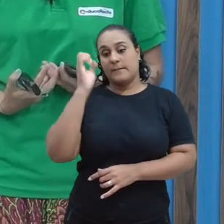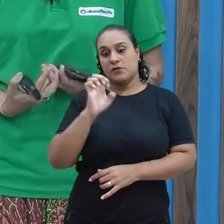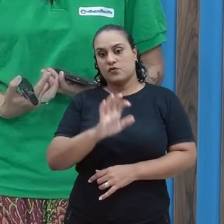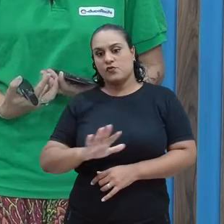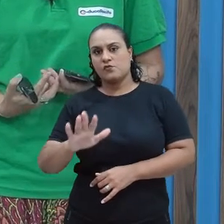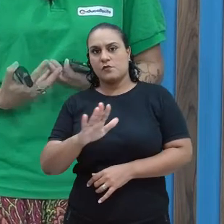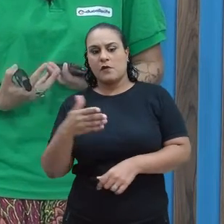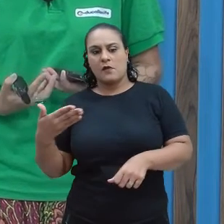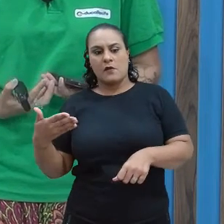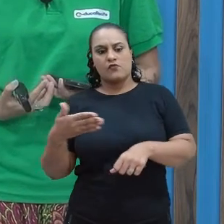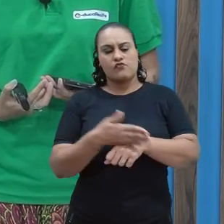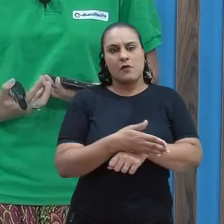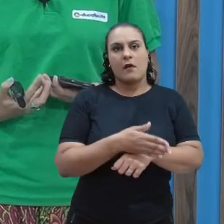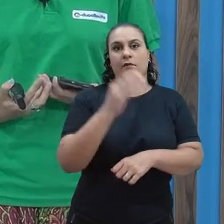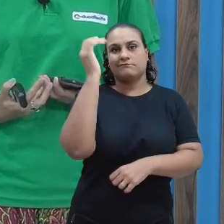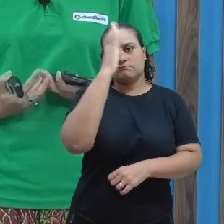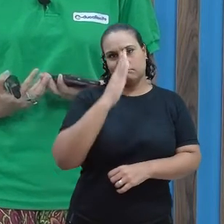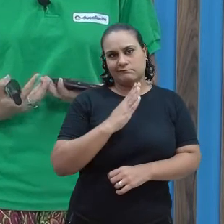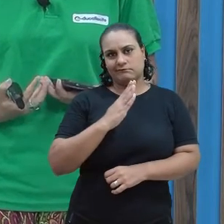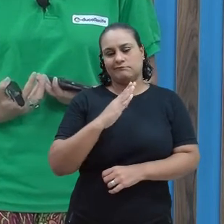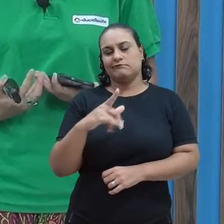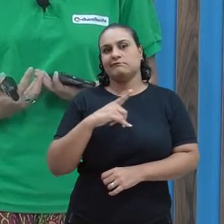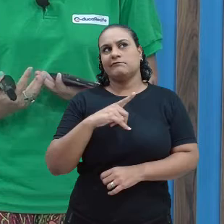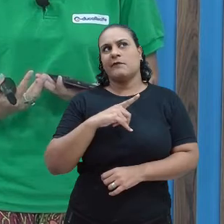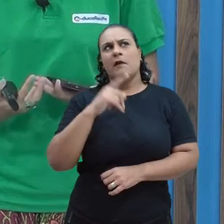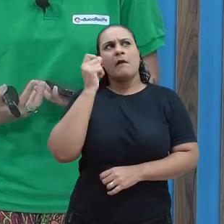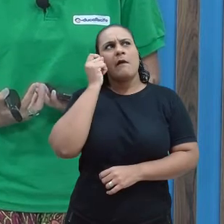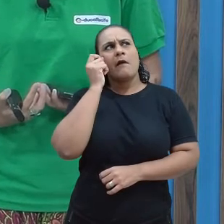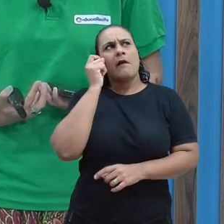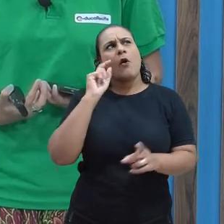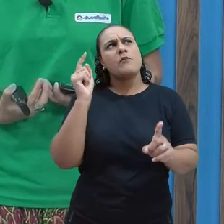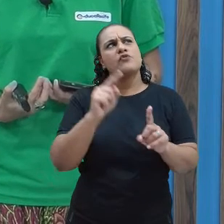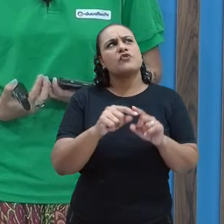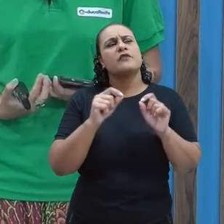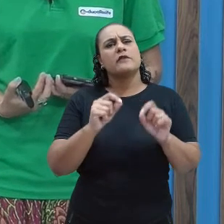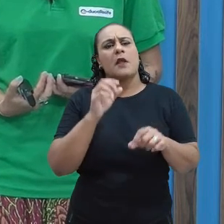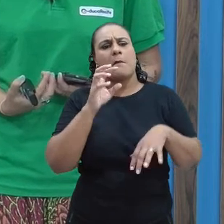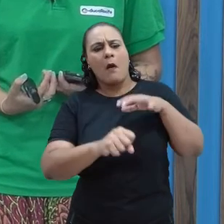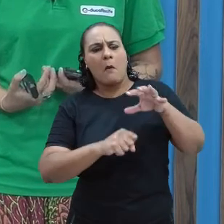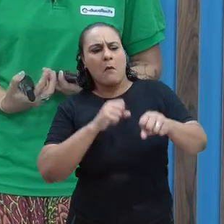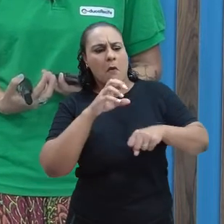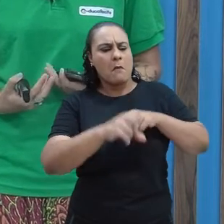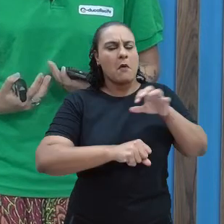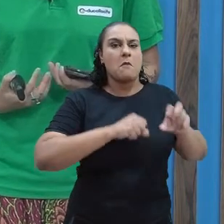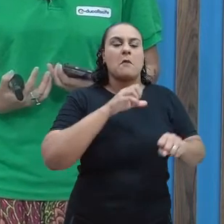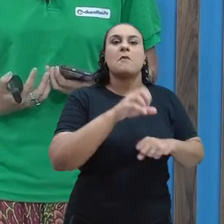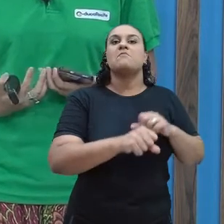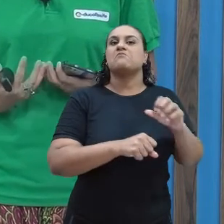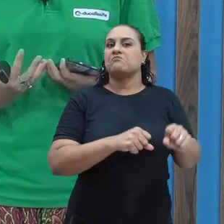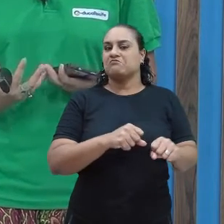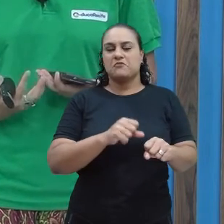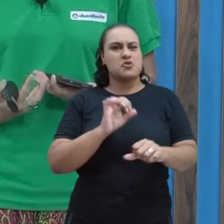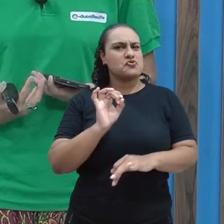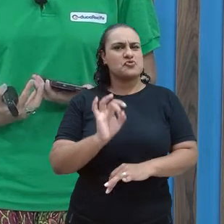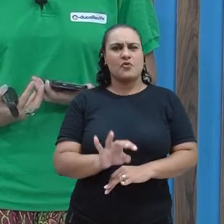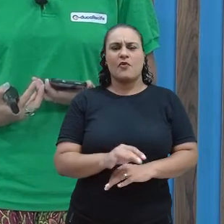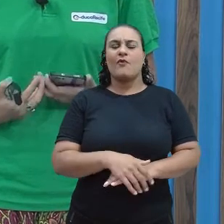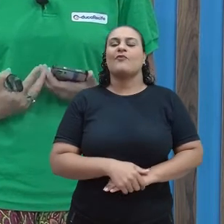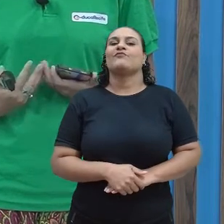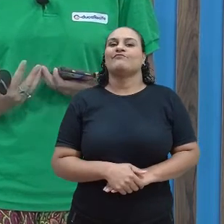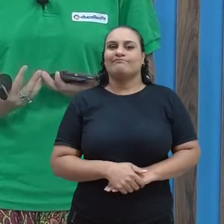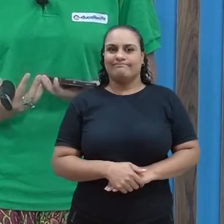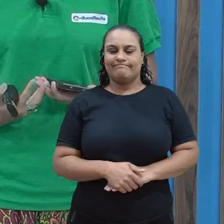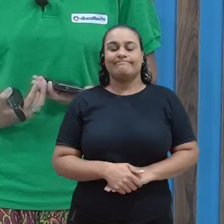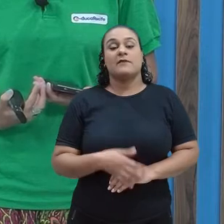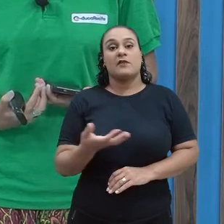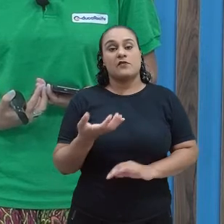no nosso país, eles tinham a ideia de explorar, né? Então, é justamente isso que a gente